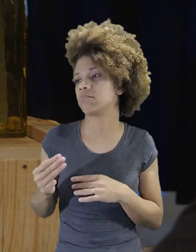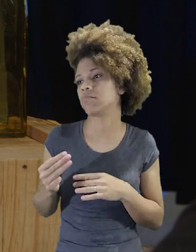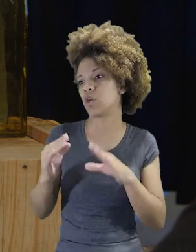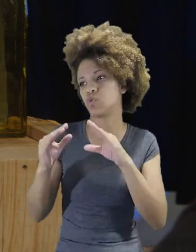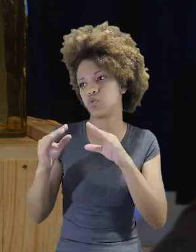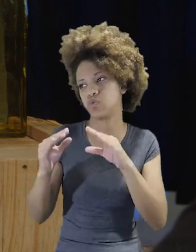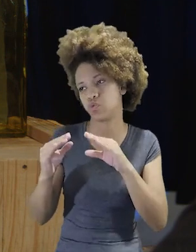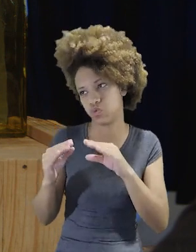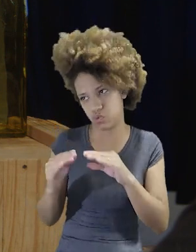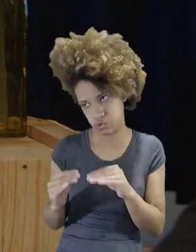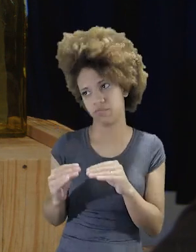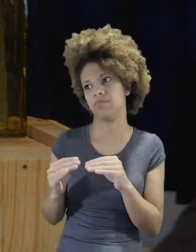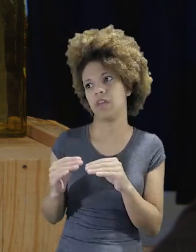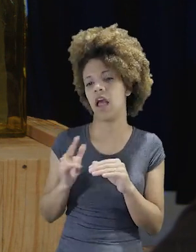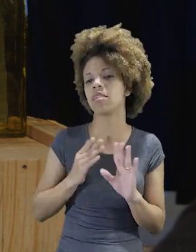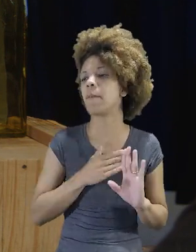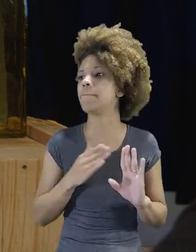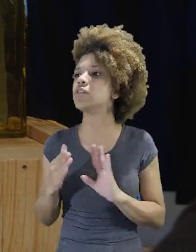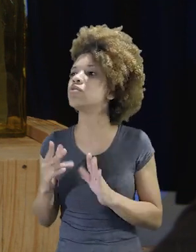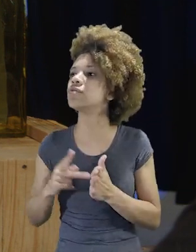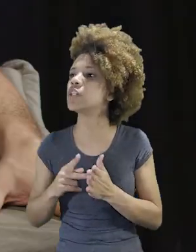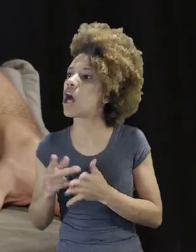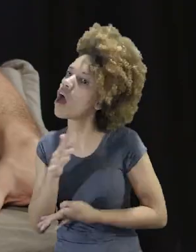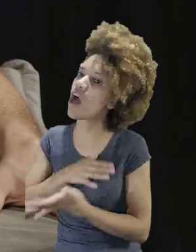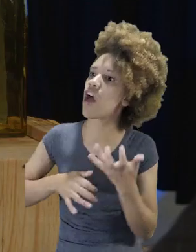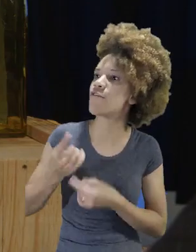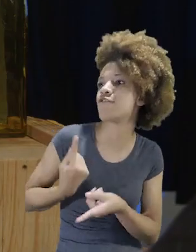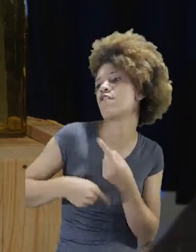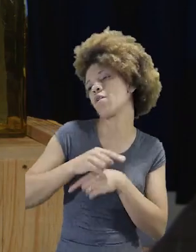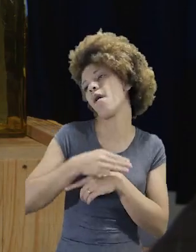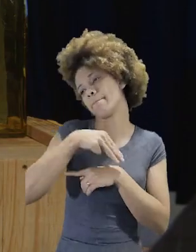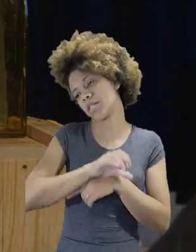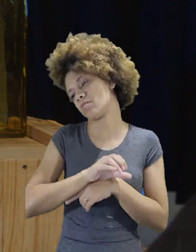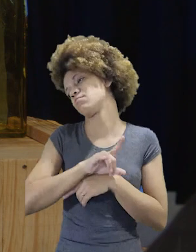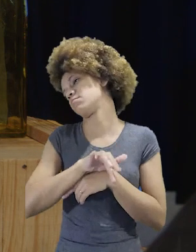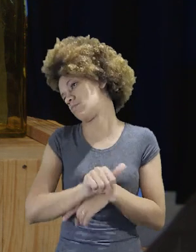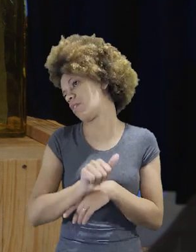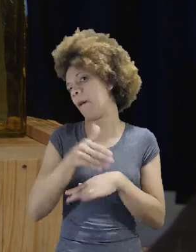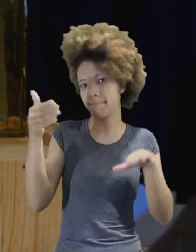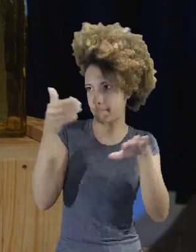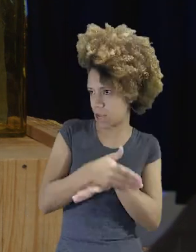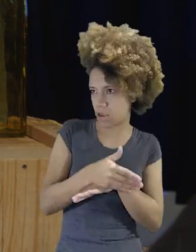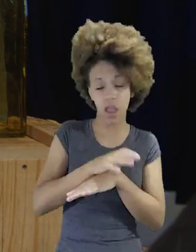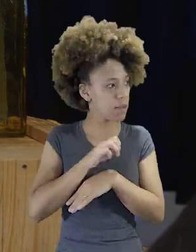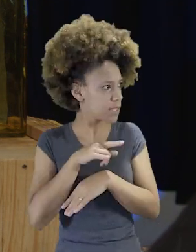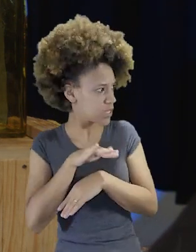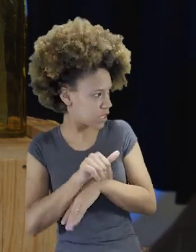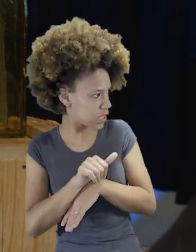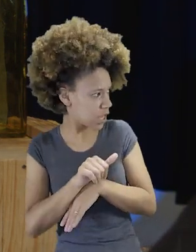realmente revolucionário que a hora que o Emicida coloca o pé nele na cena Emicida é o Emicida o Emicida ele ele